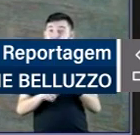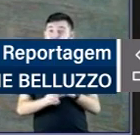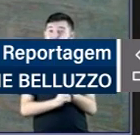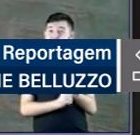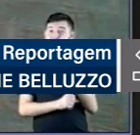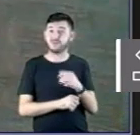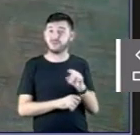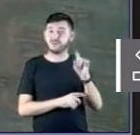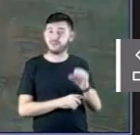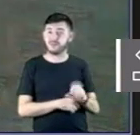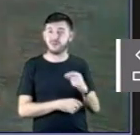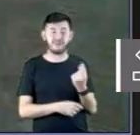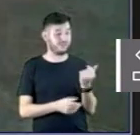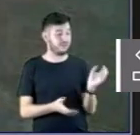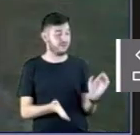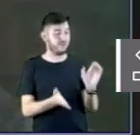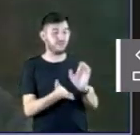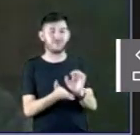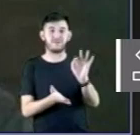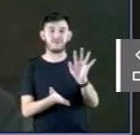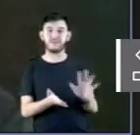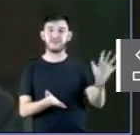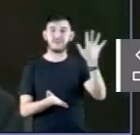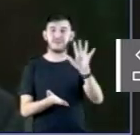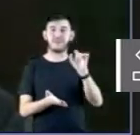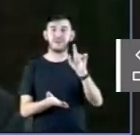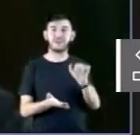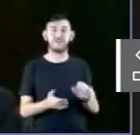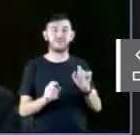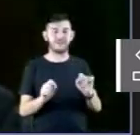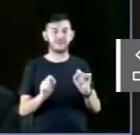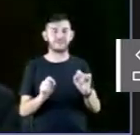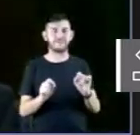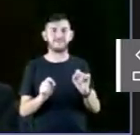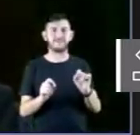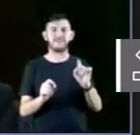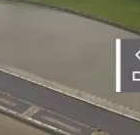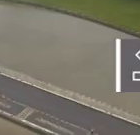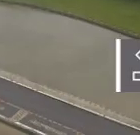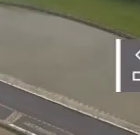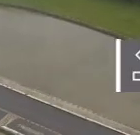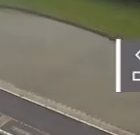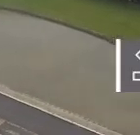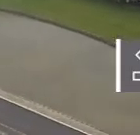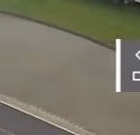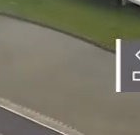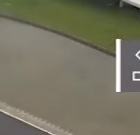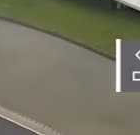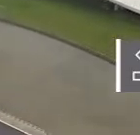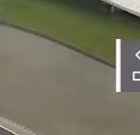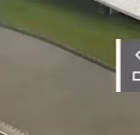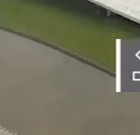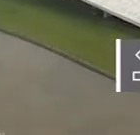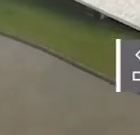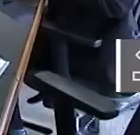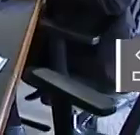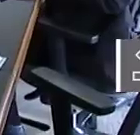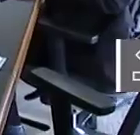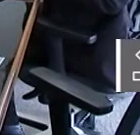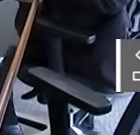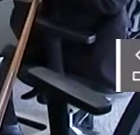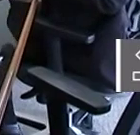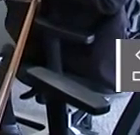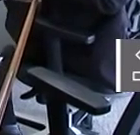Ministro que se despede da corte para trabalhar como embaixador do Brasil em Portugal Carreiro foi servidor do Senado